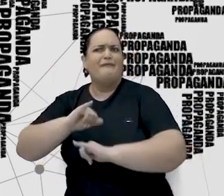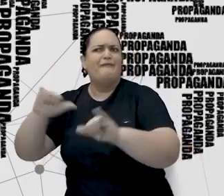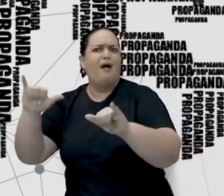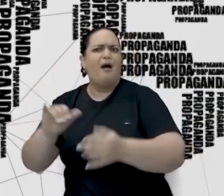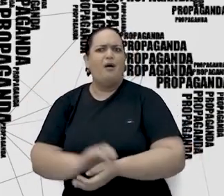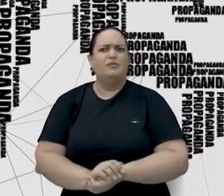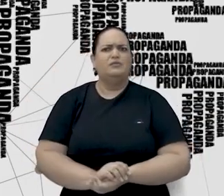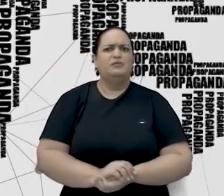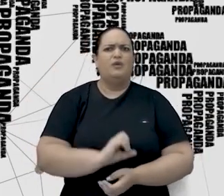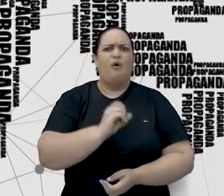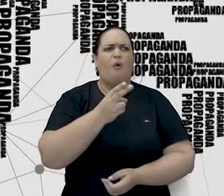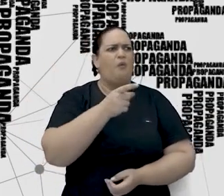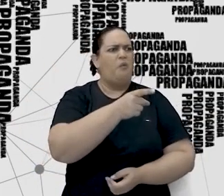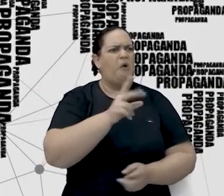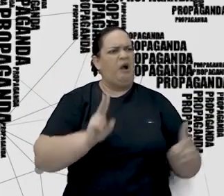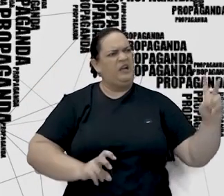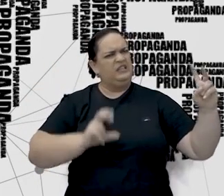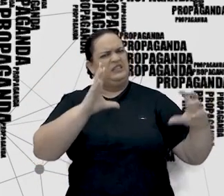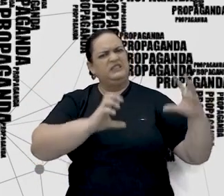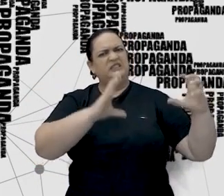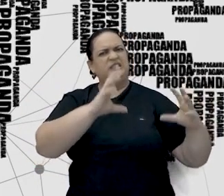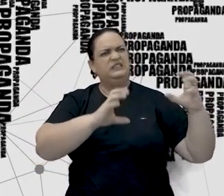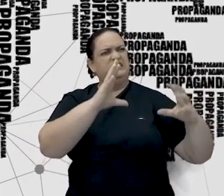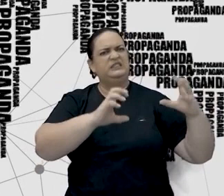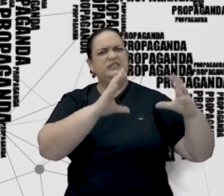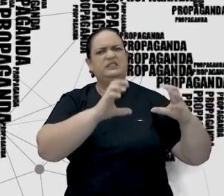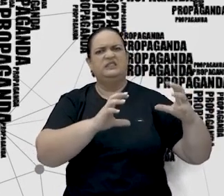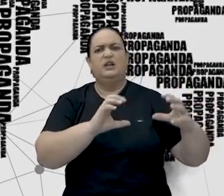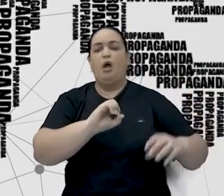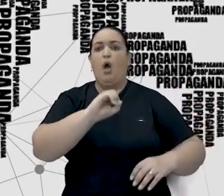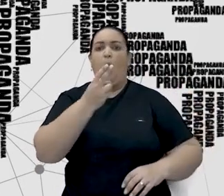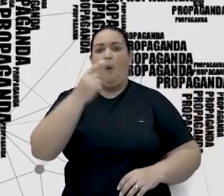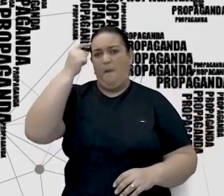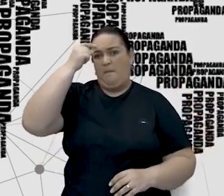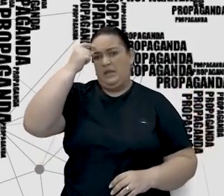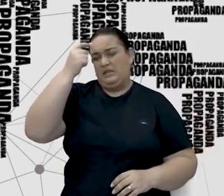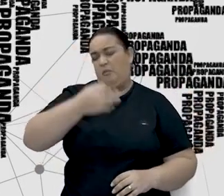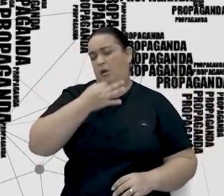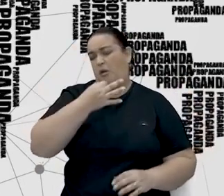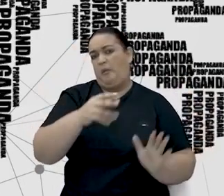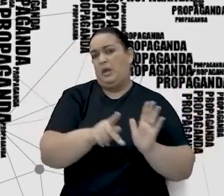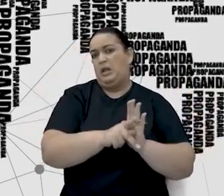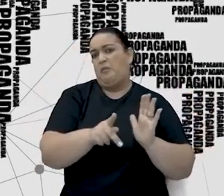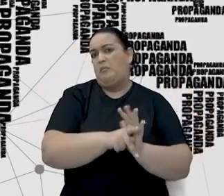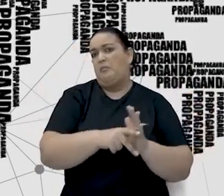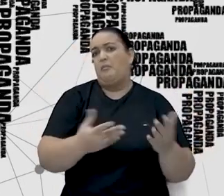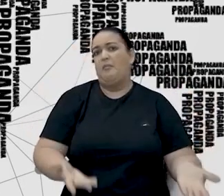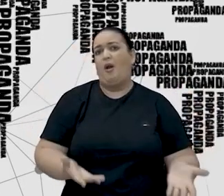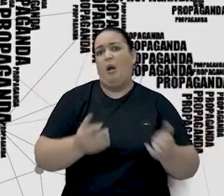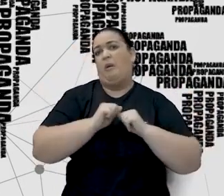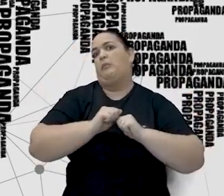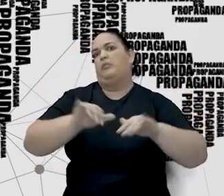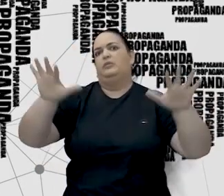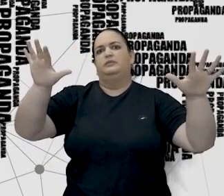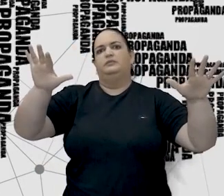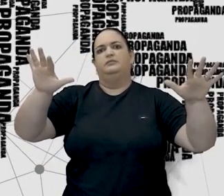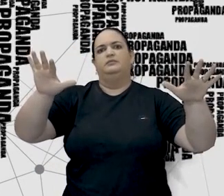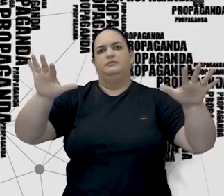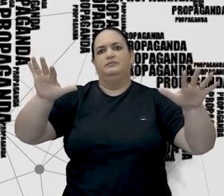como agressão a alguém ou a alguma ideologia. Assim, as fake news servem para